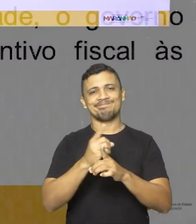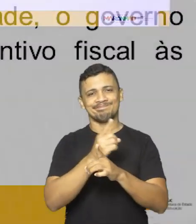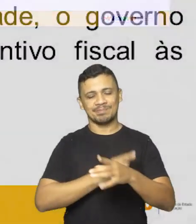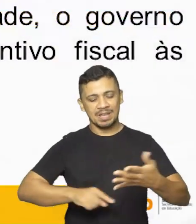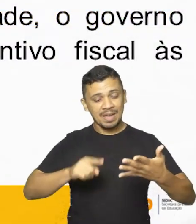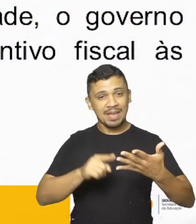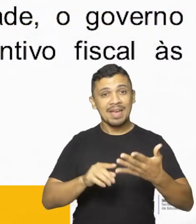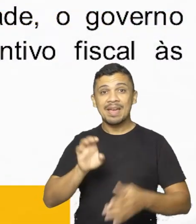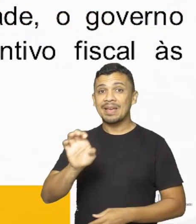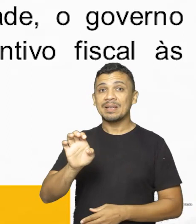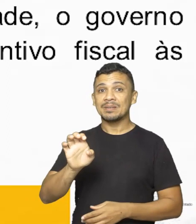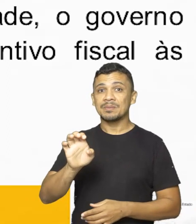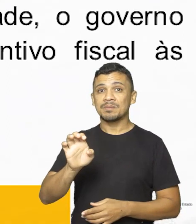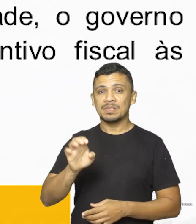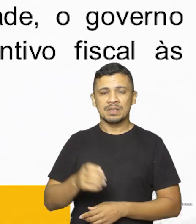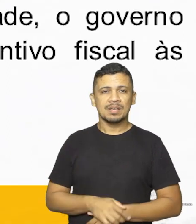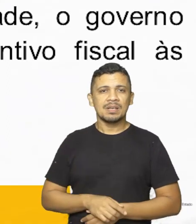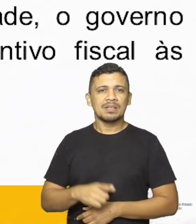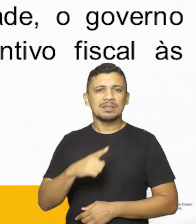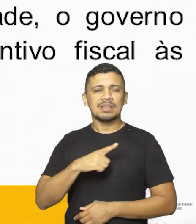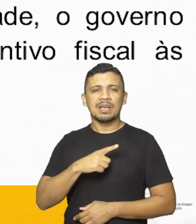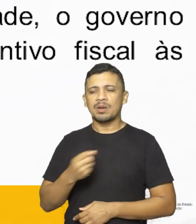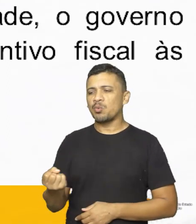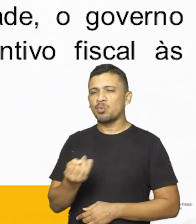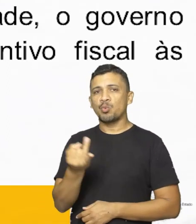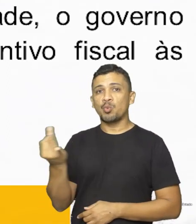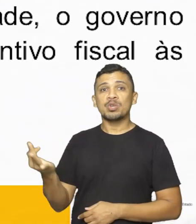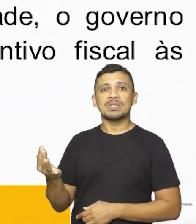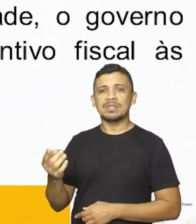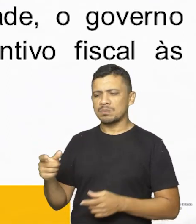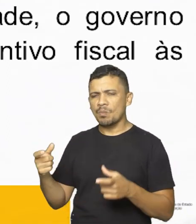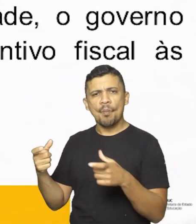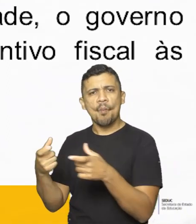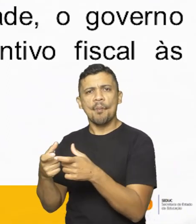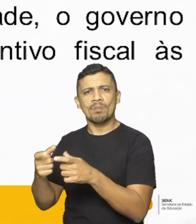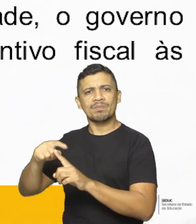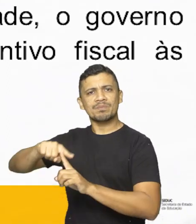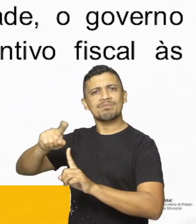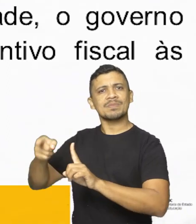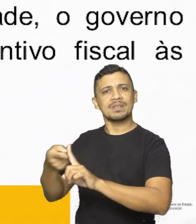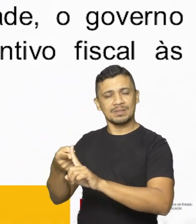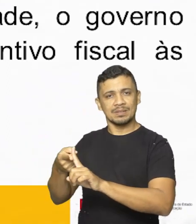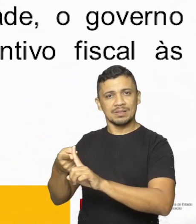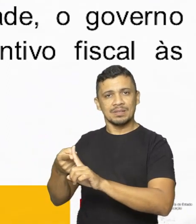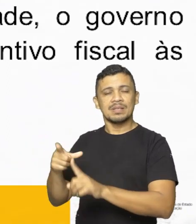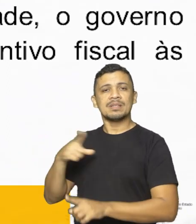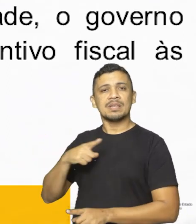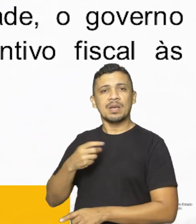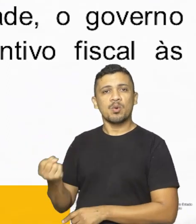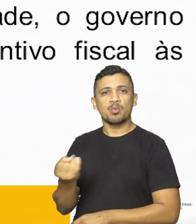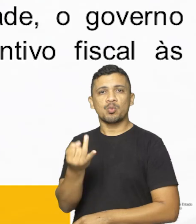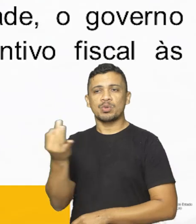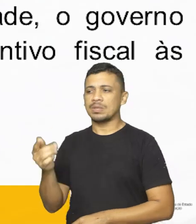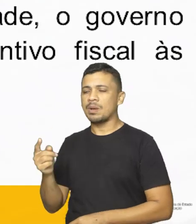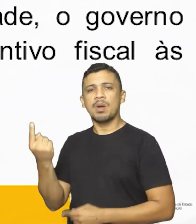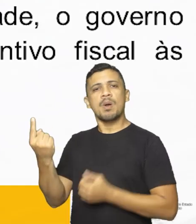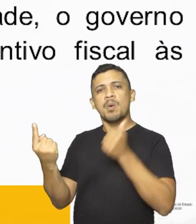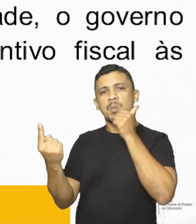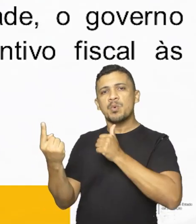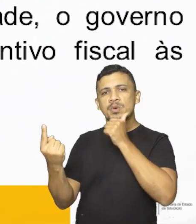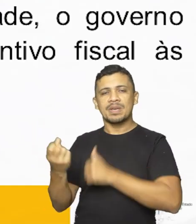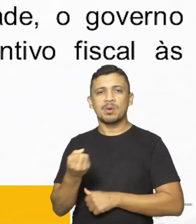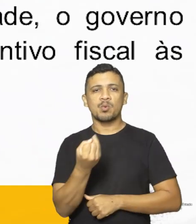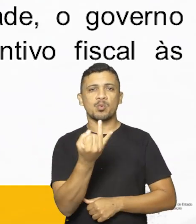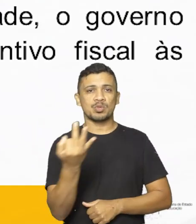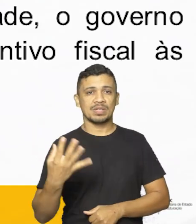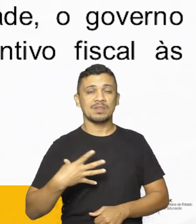letra E, com a diminuição da taxa de fecundidade significa o número de filhos por mulher, o governo